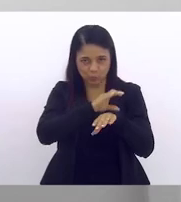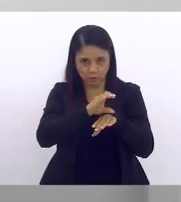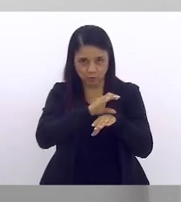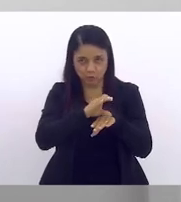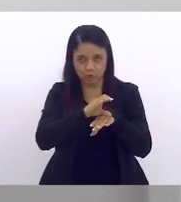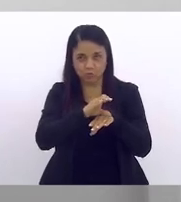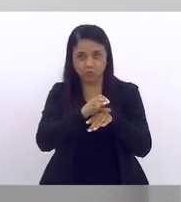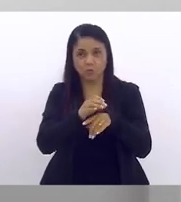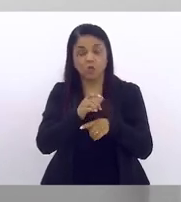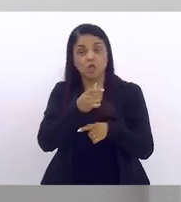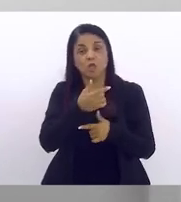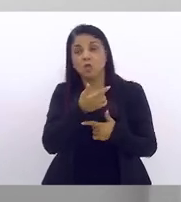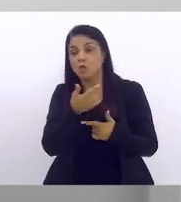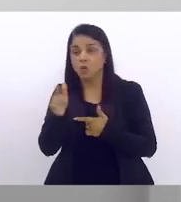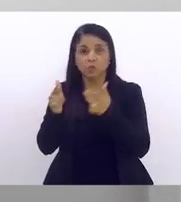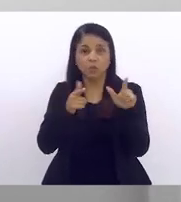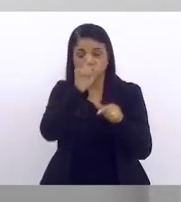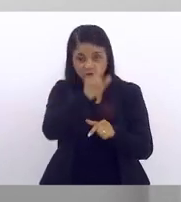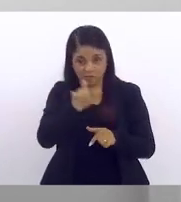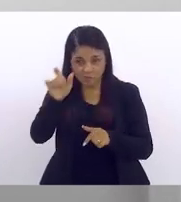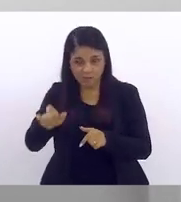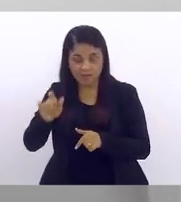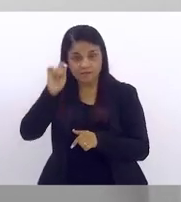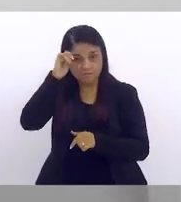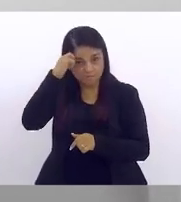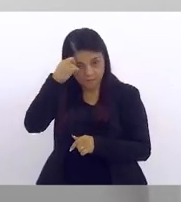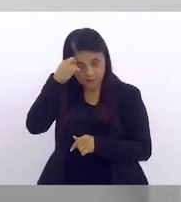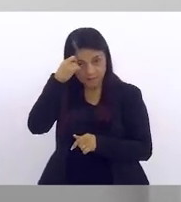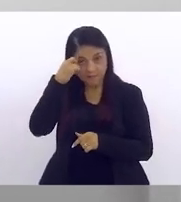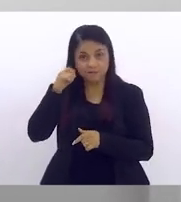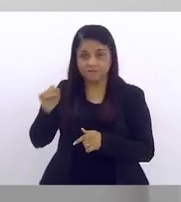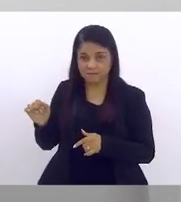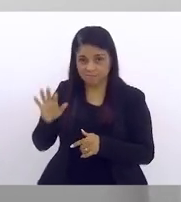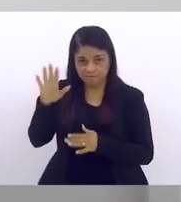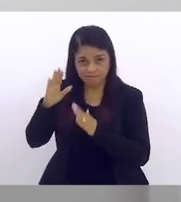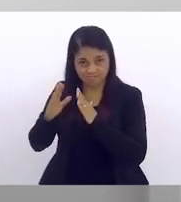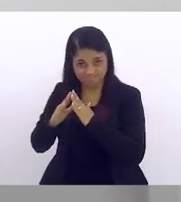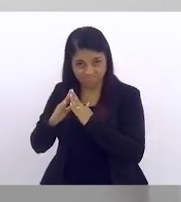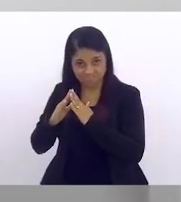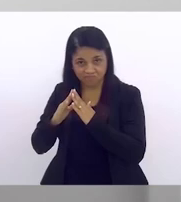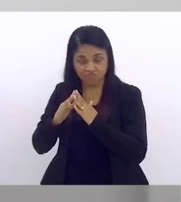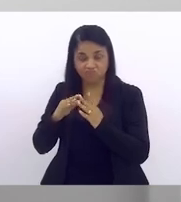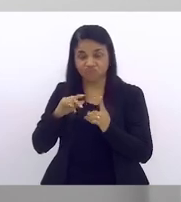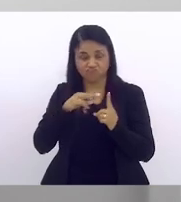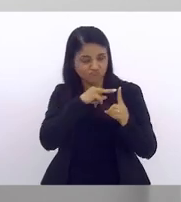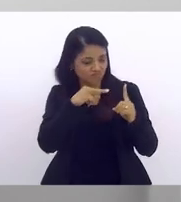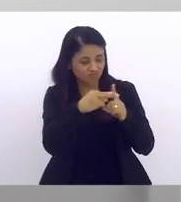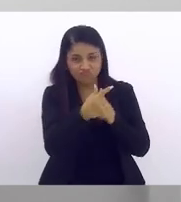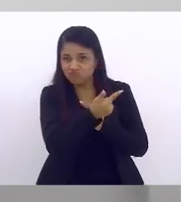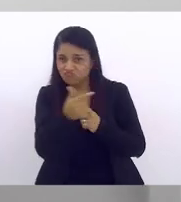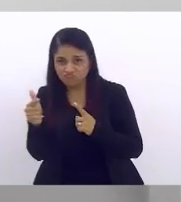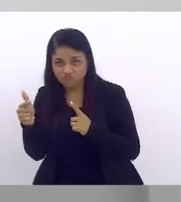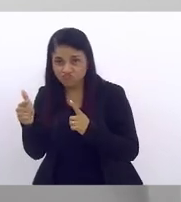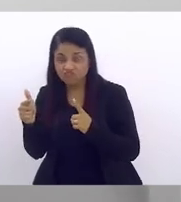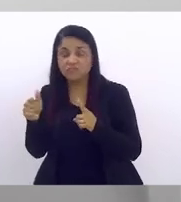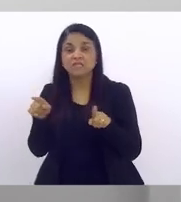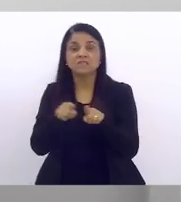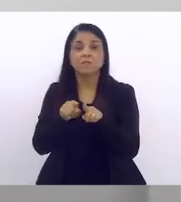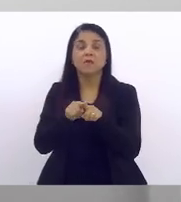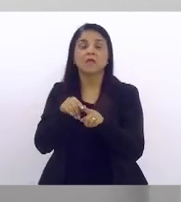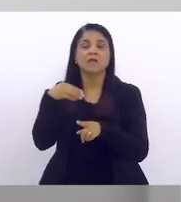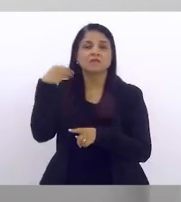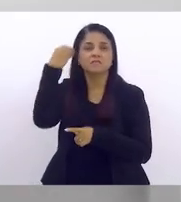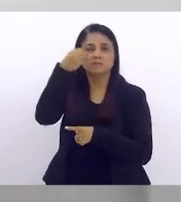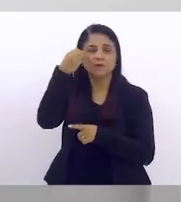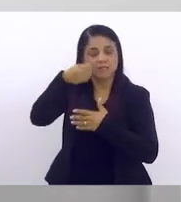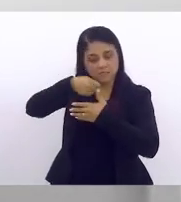fazer com que outras mulheres pretas da favela, sem grande perspectiva, pudessem ter também uma experiência